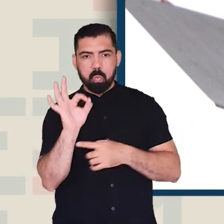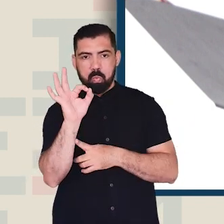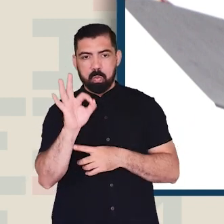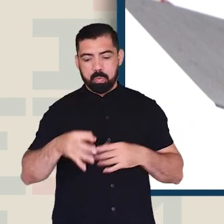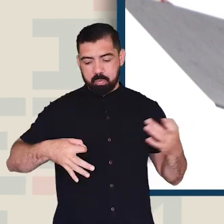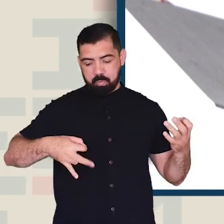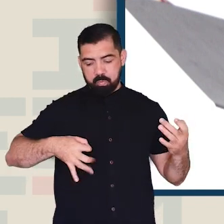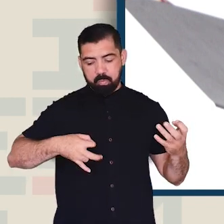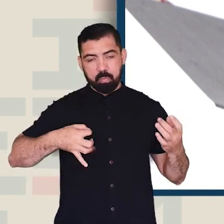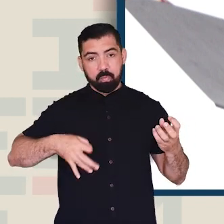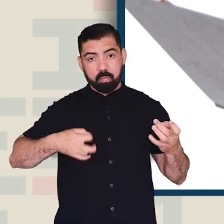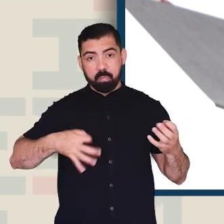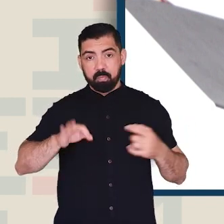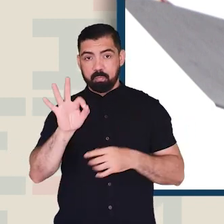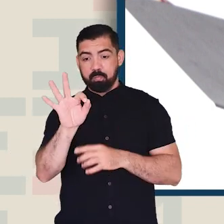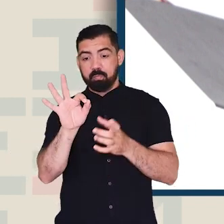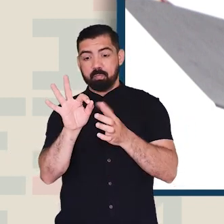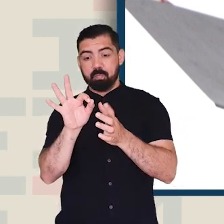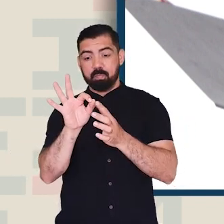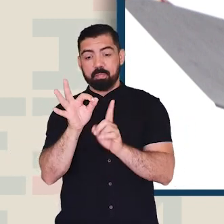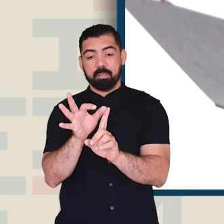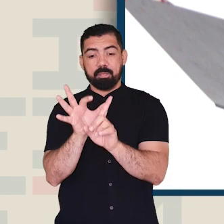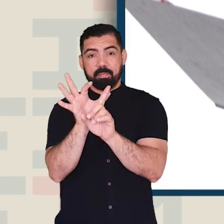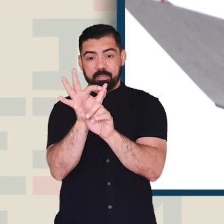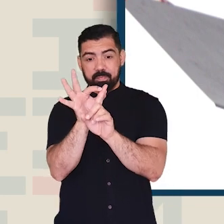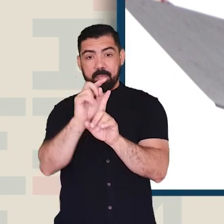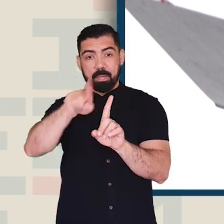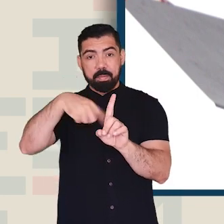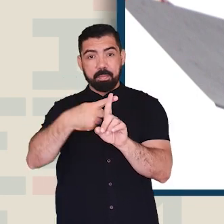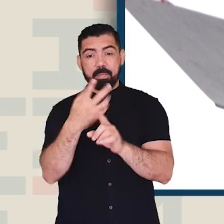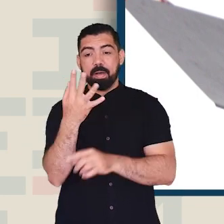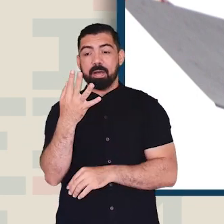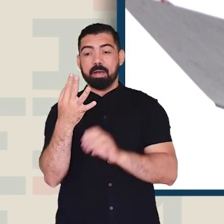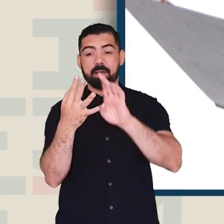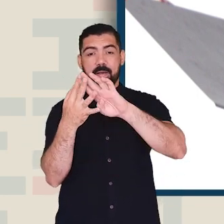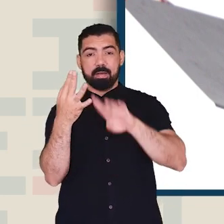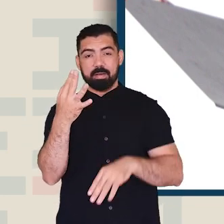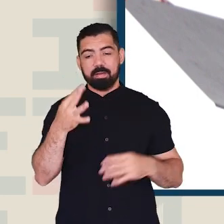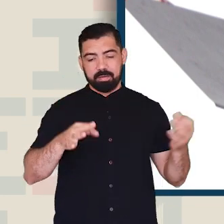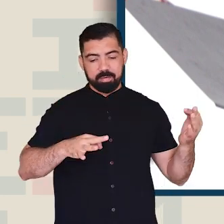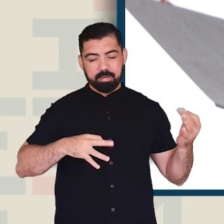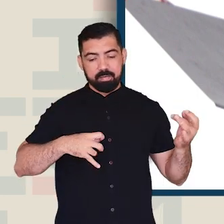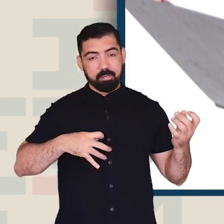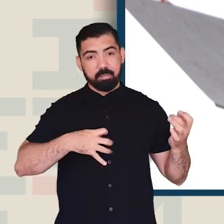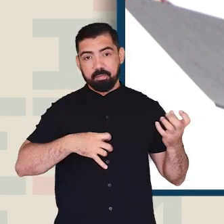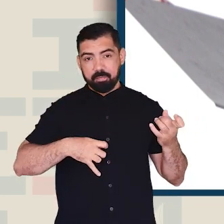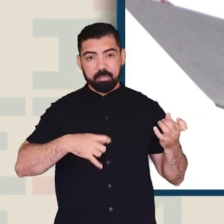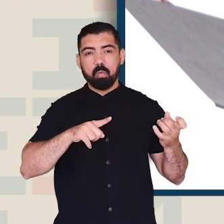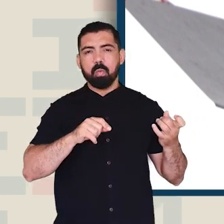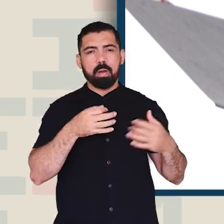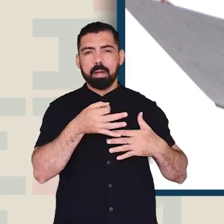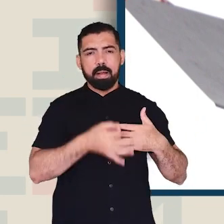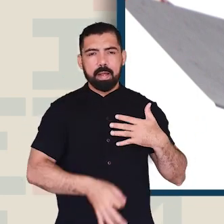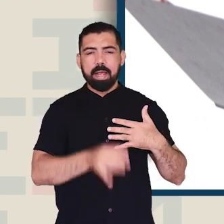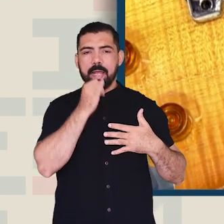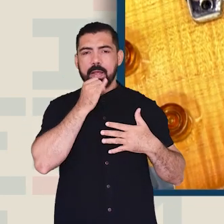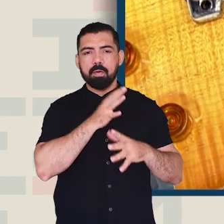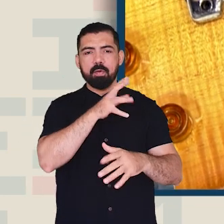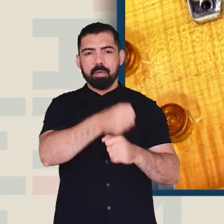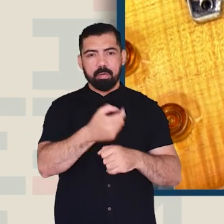né? Para facilitar a execução de algumas coisas de acordes, né? Quando você vai fazer uma